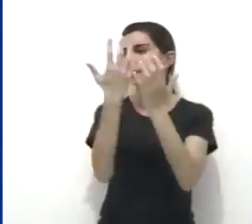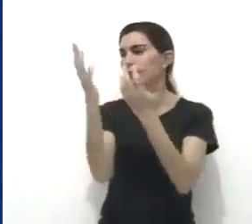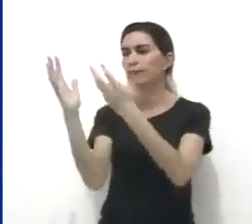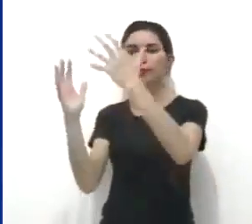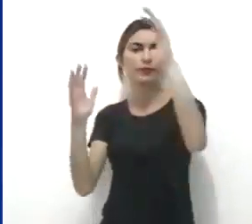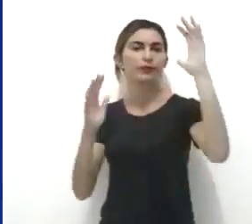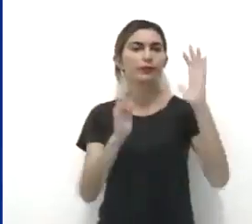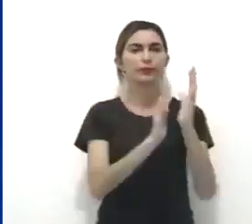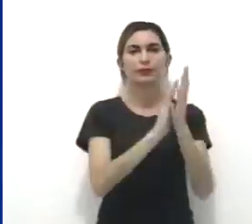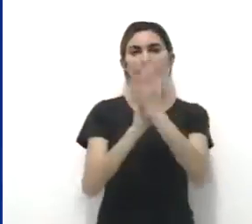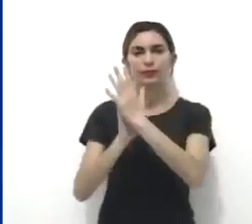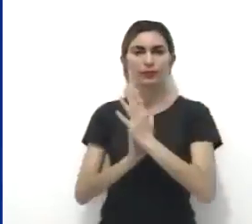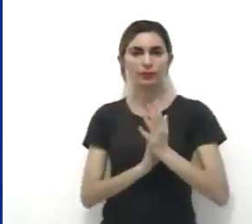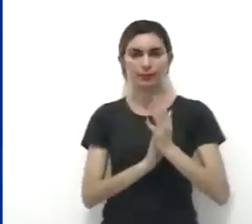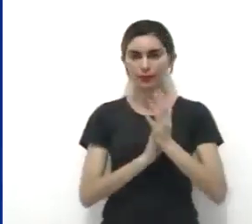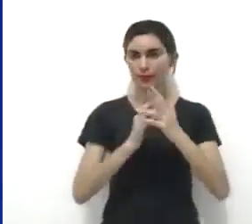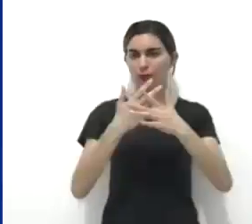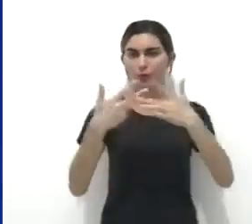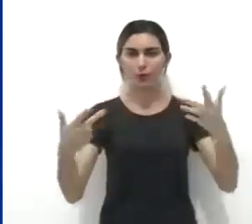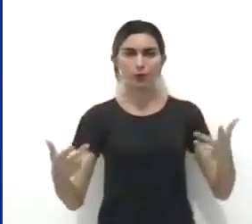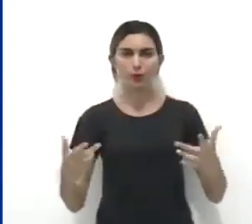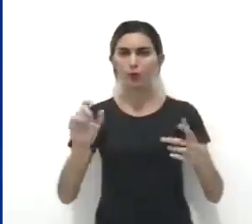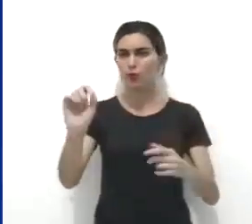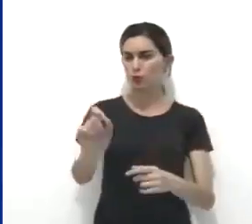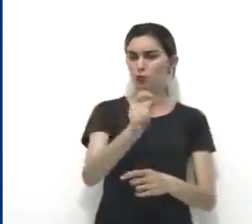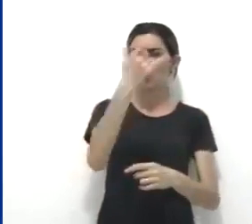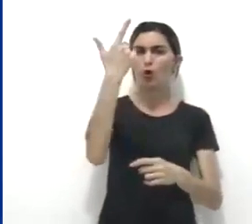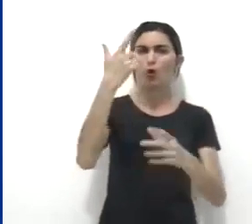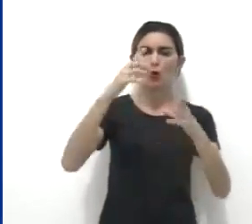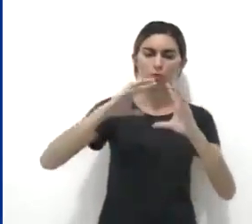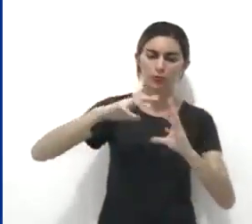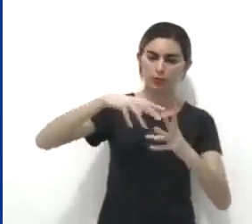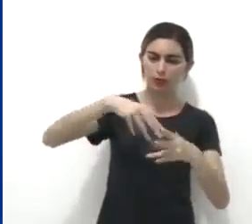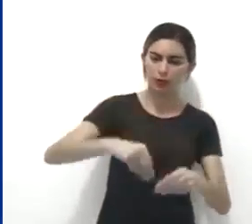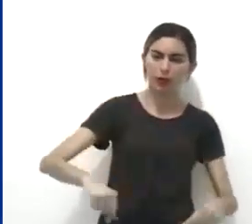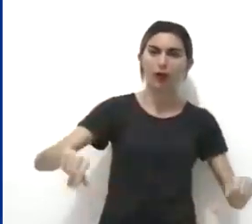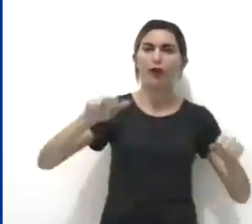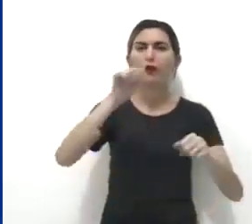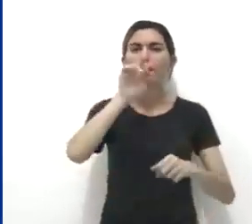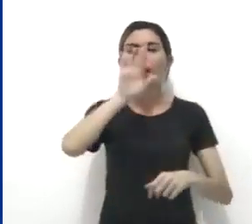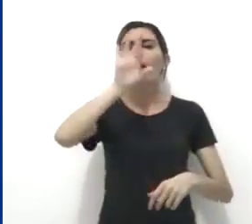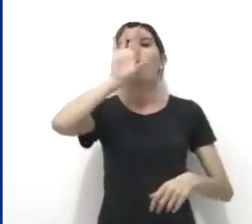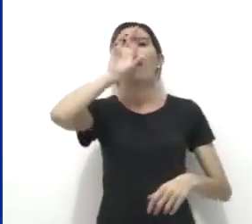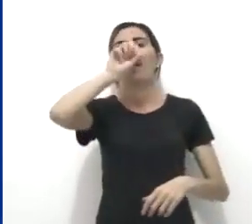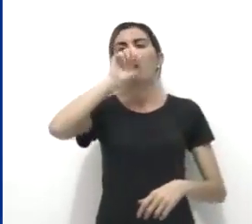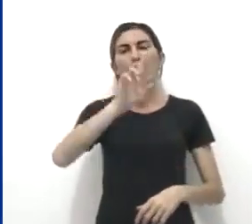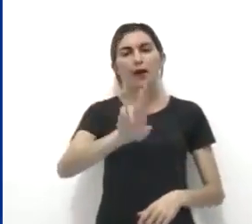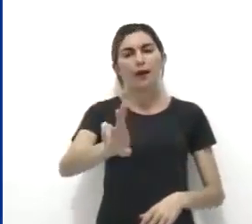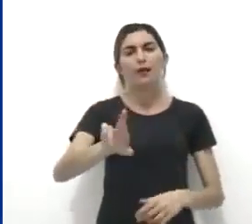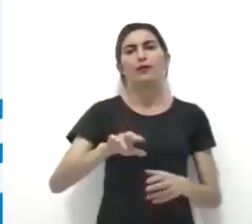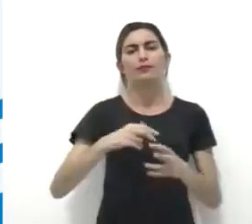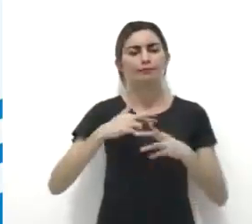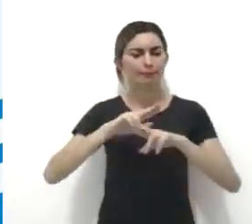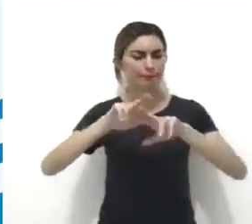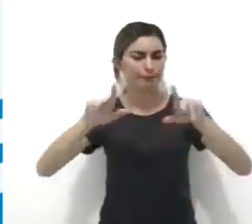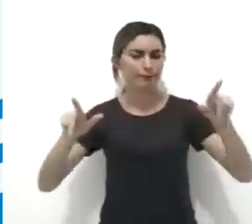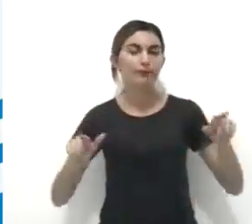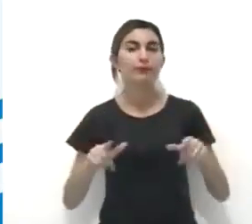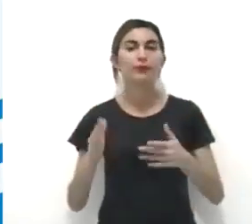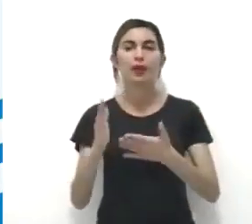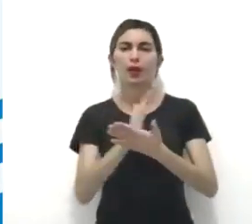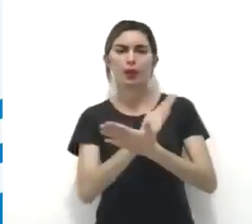da natureza, ou seja, os elementos sol, terra, ar e por aí vai.